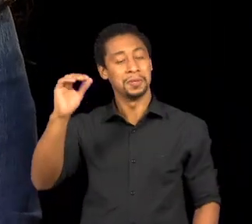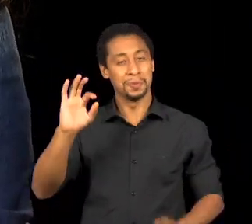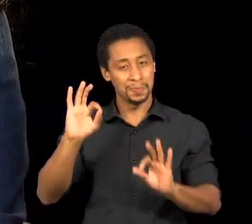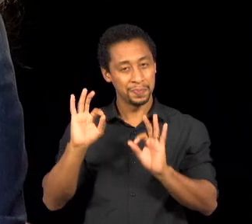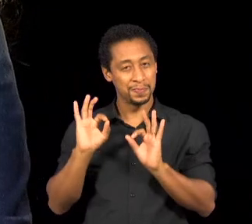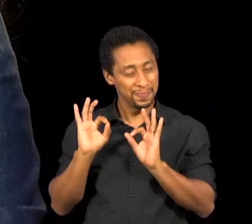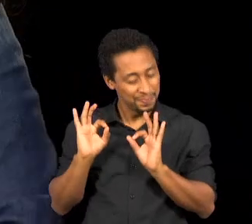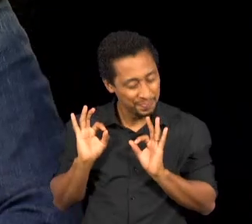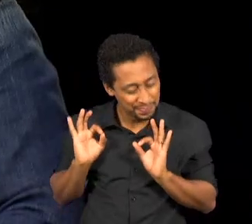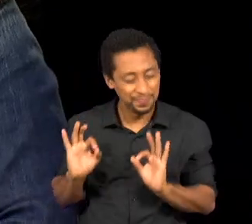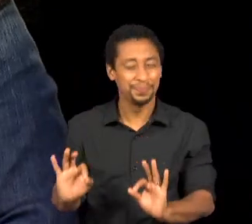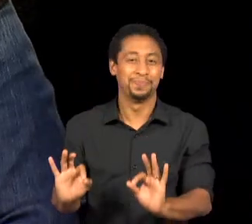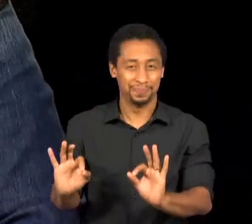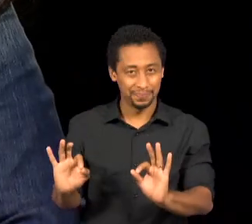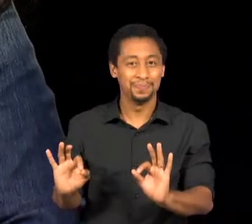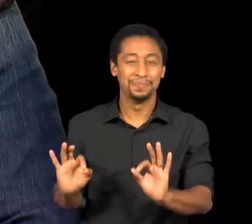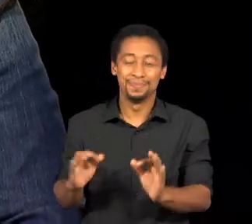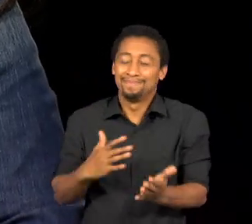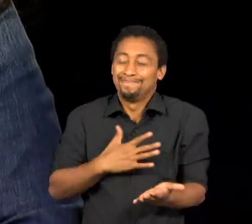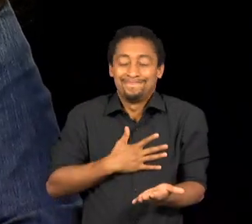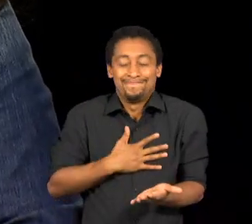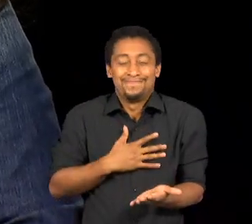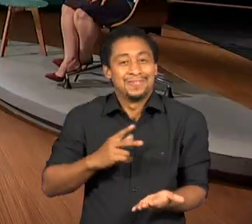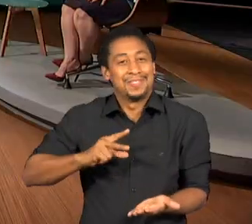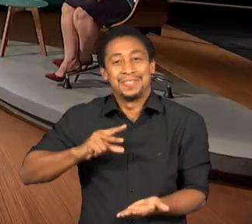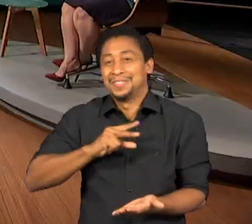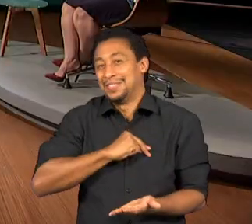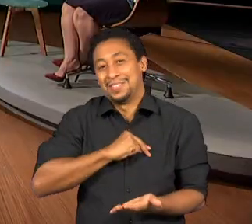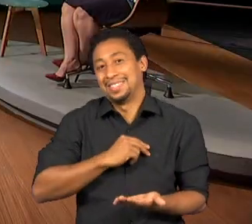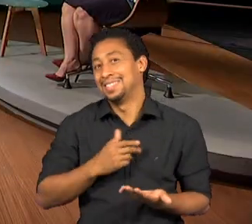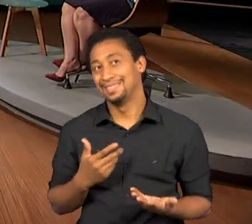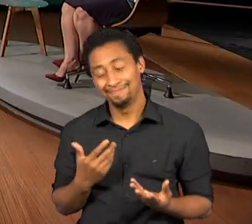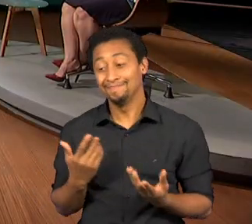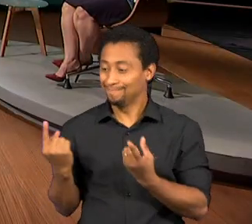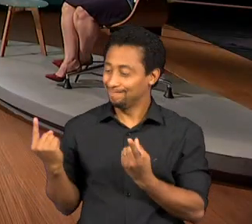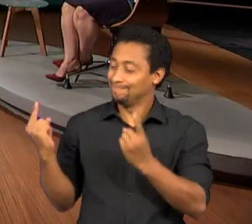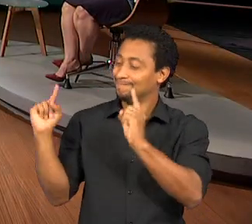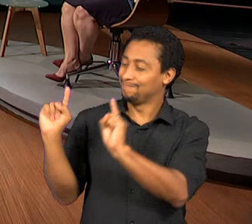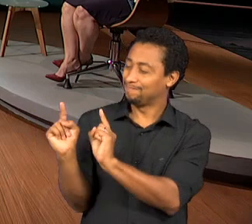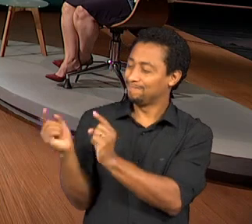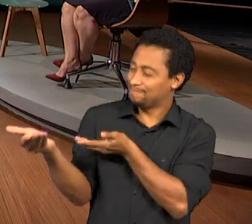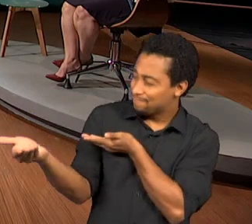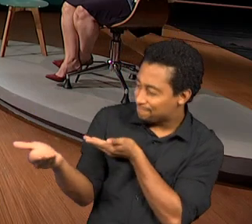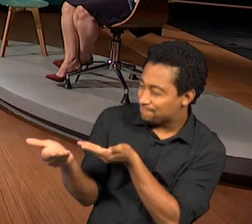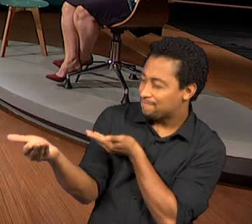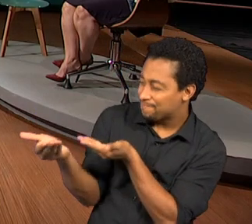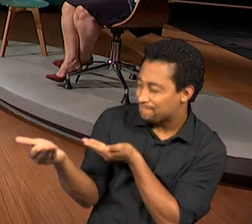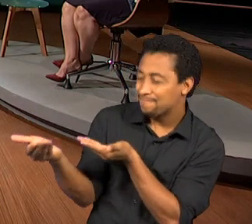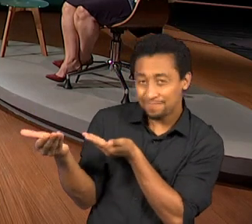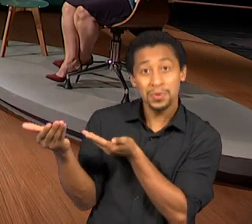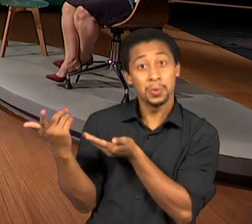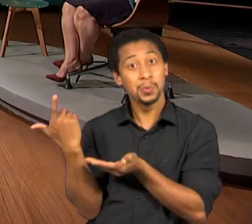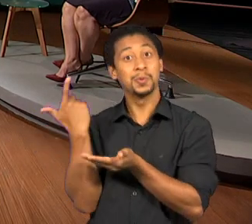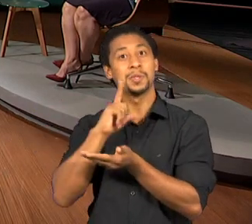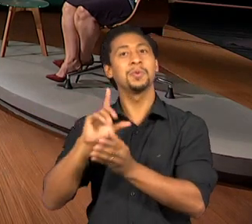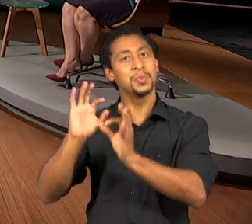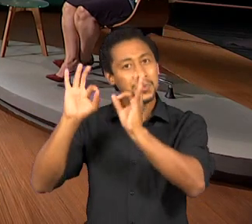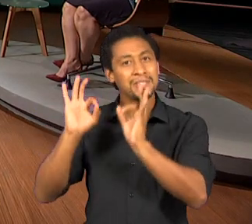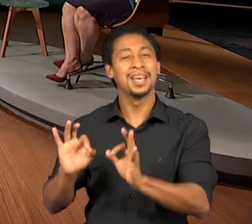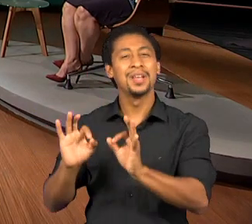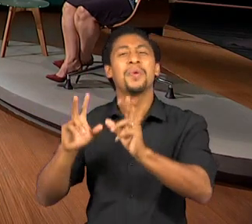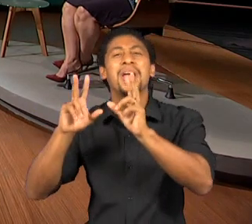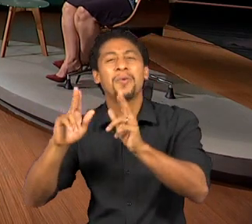um sucesso. A gente... Nossa, deu muito certo. Um casal que deu muito certo. E a